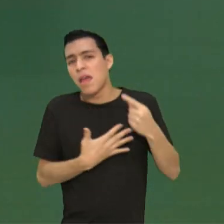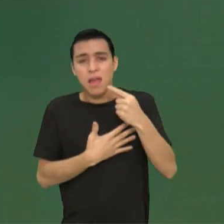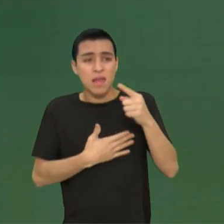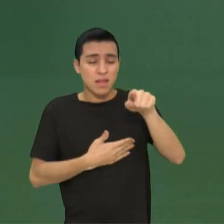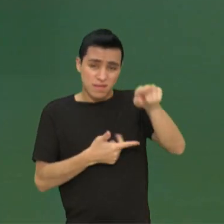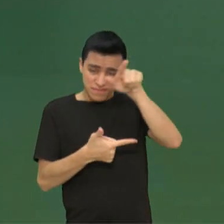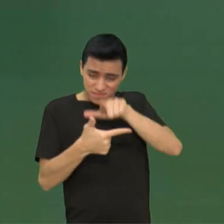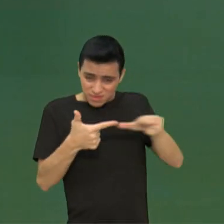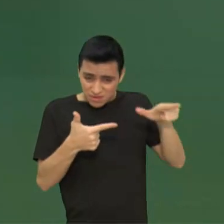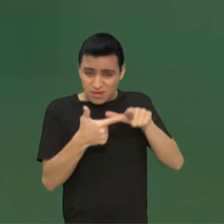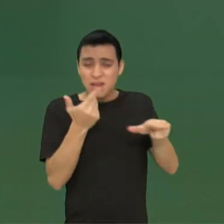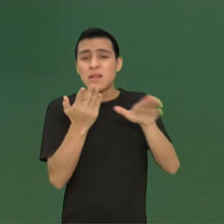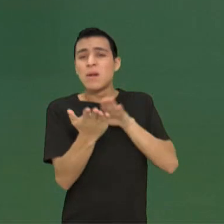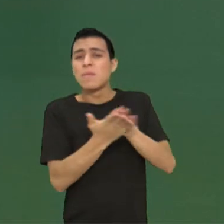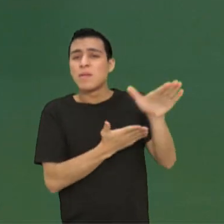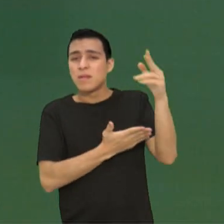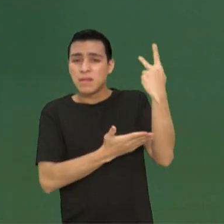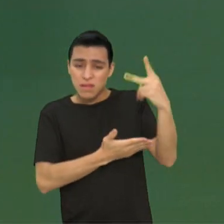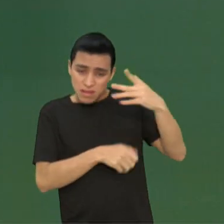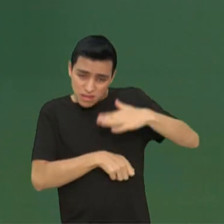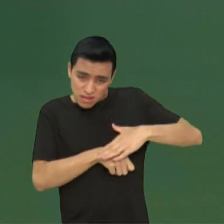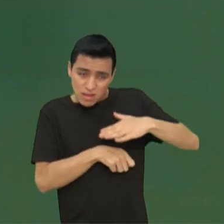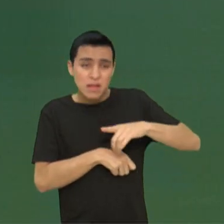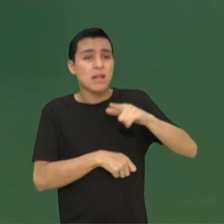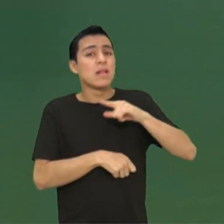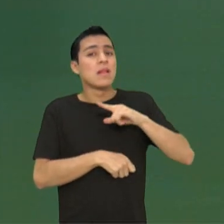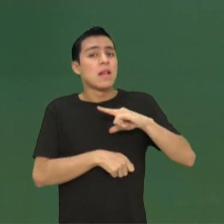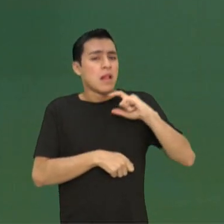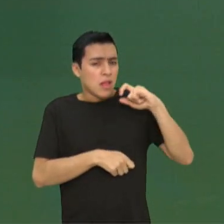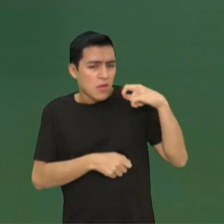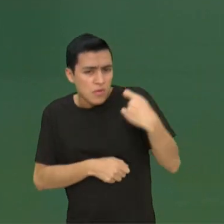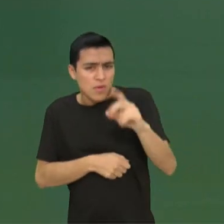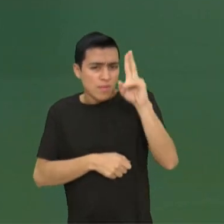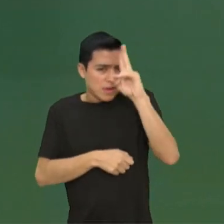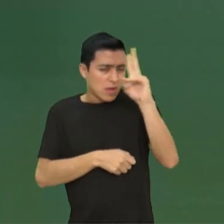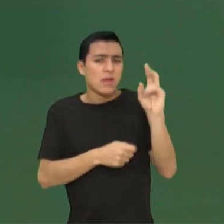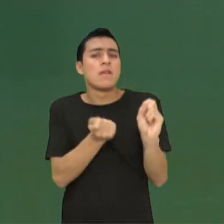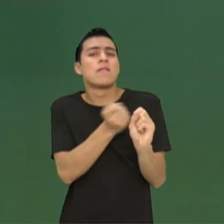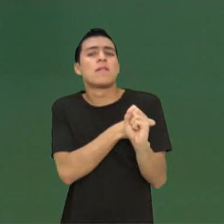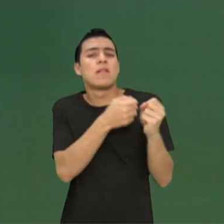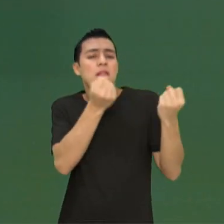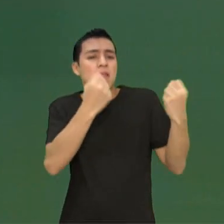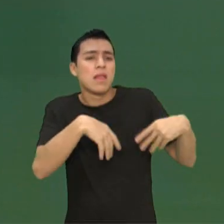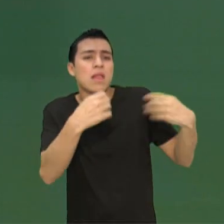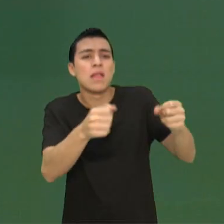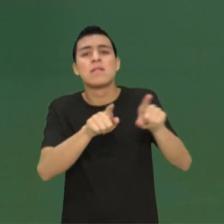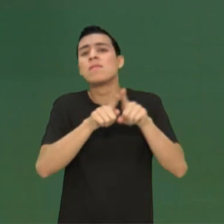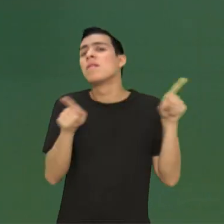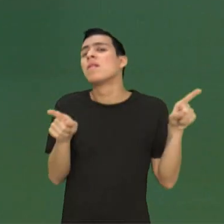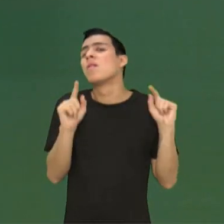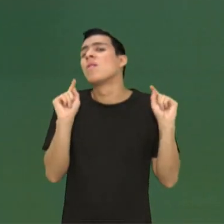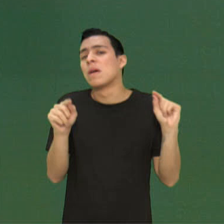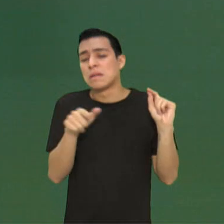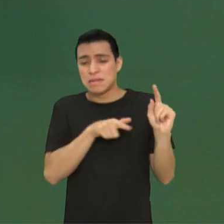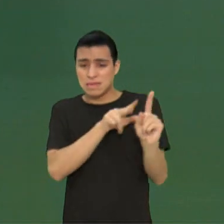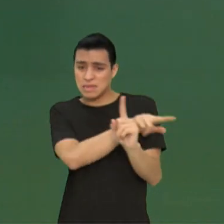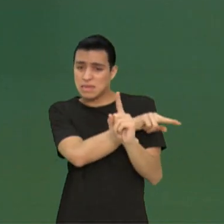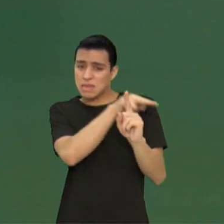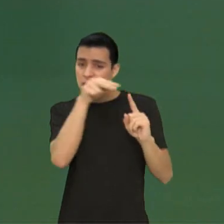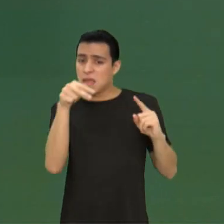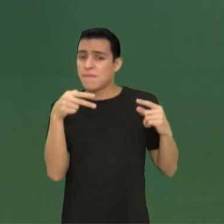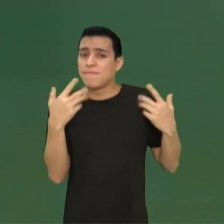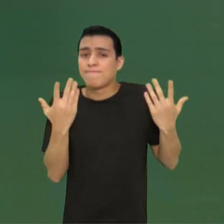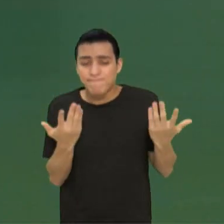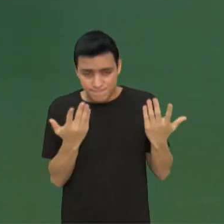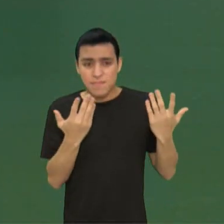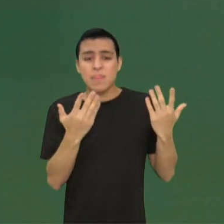alguns problemas na sua publicação. Ele traz muito sobre a história da vacinação, porém ele traz um ponto de vista